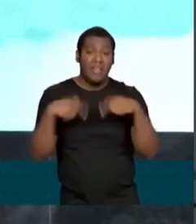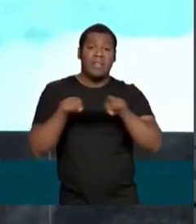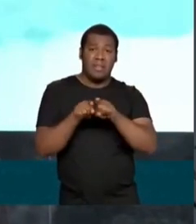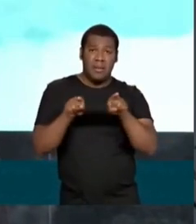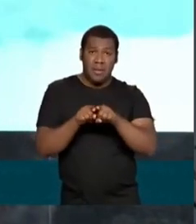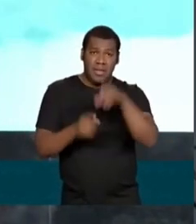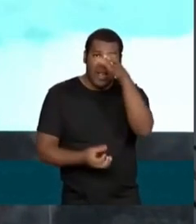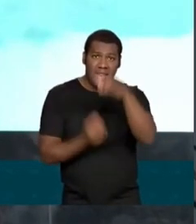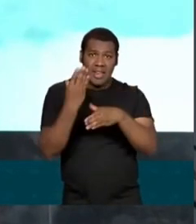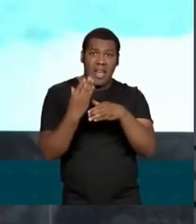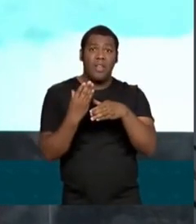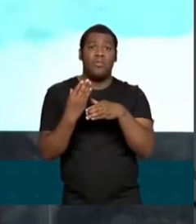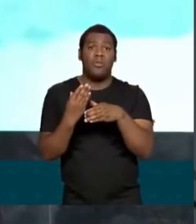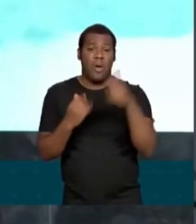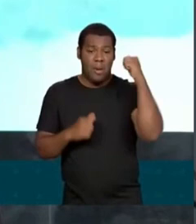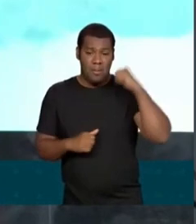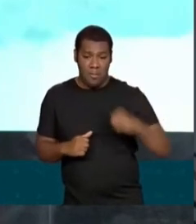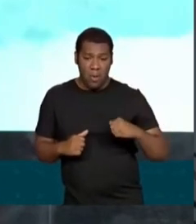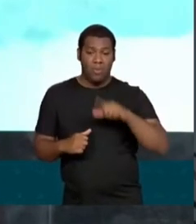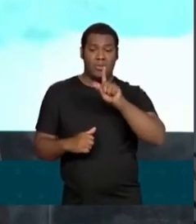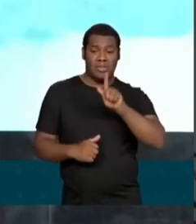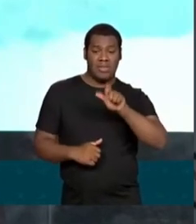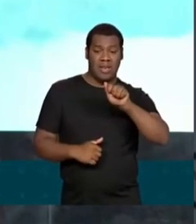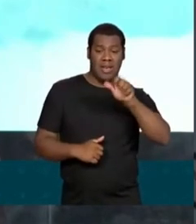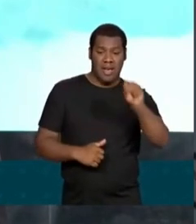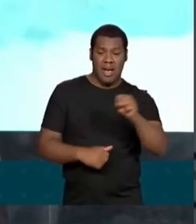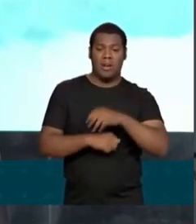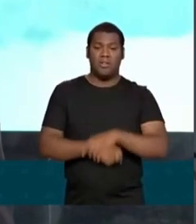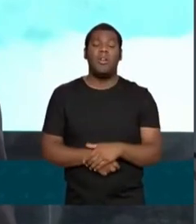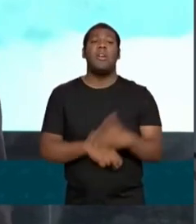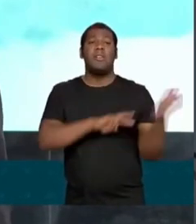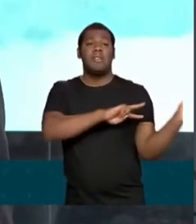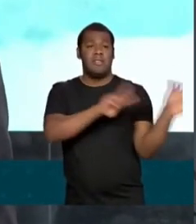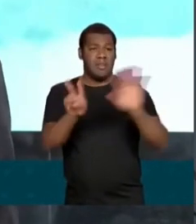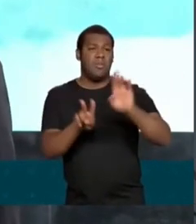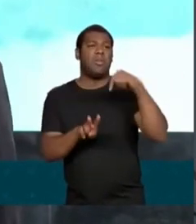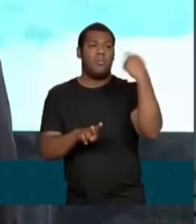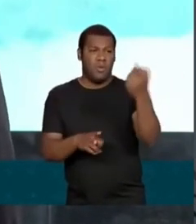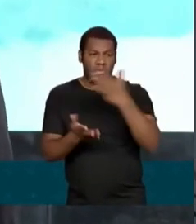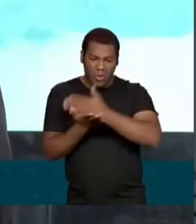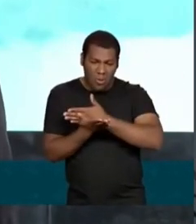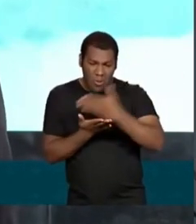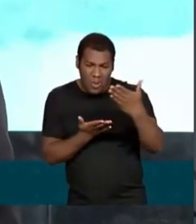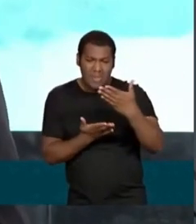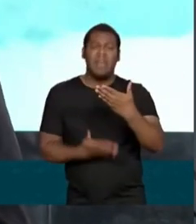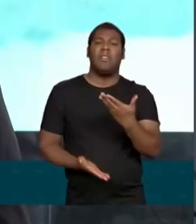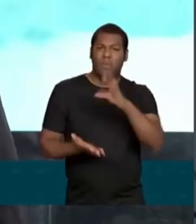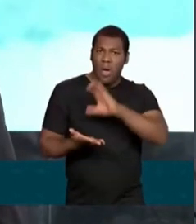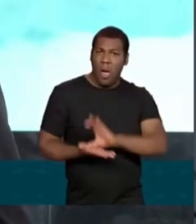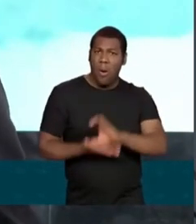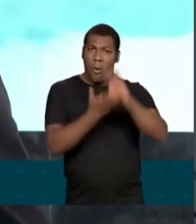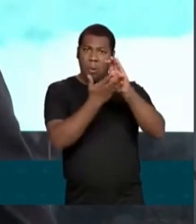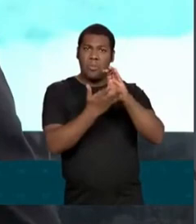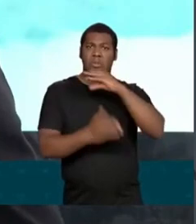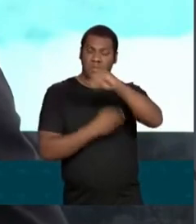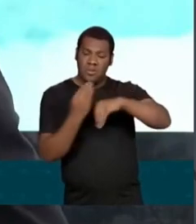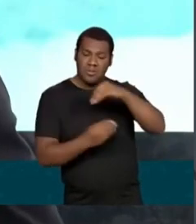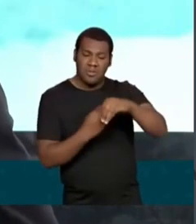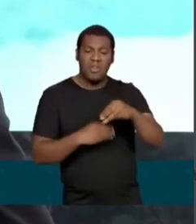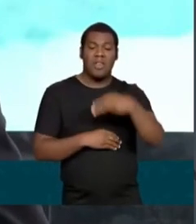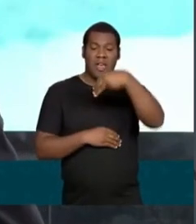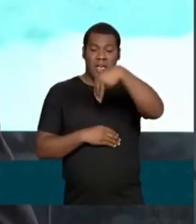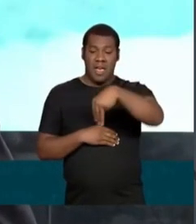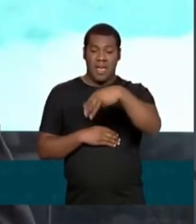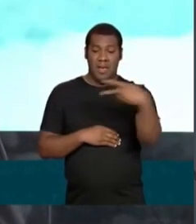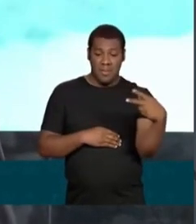acertamos a instalação imediata no começo da próxima semana de quatro comissões mistas das MP que